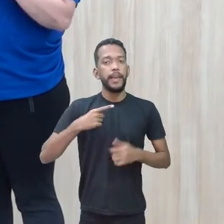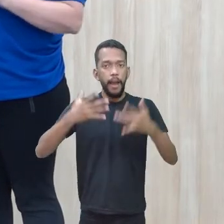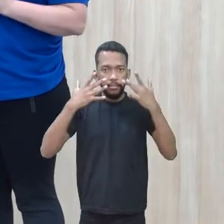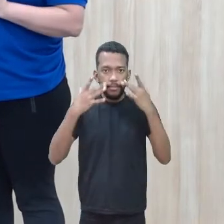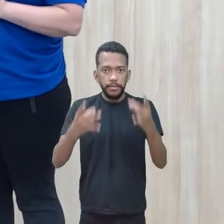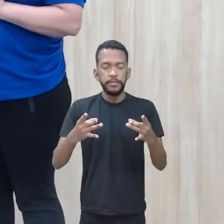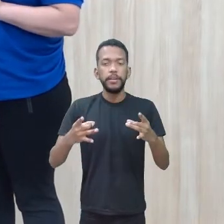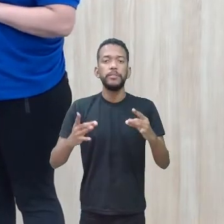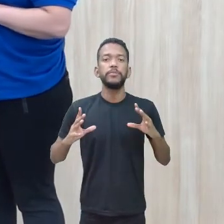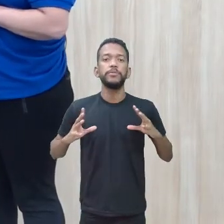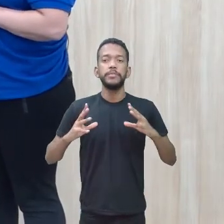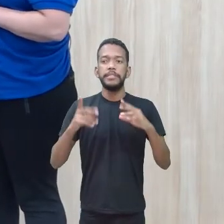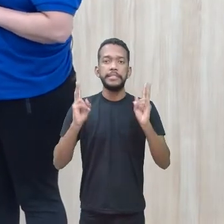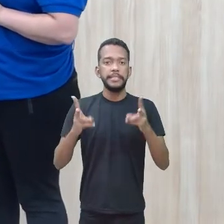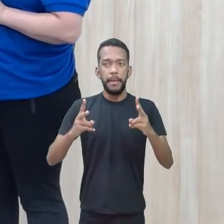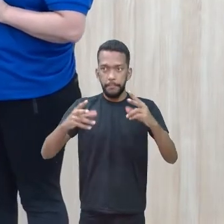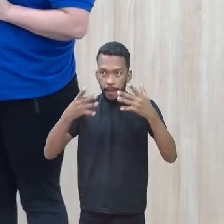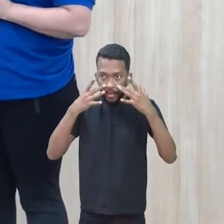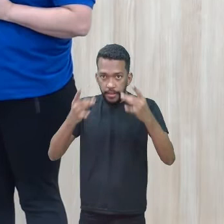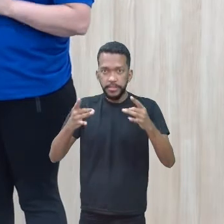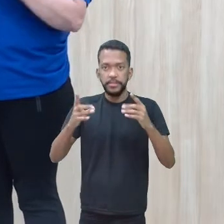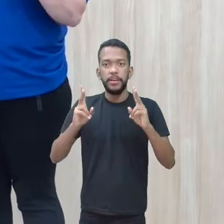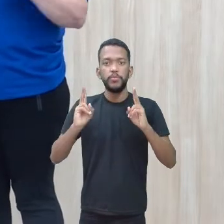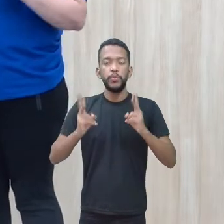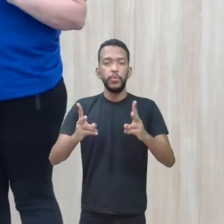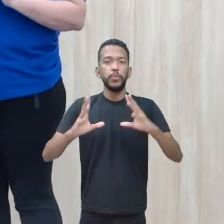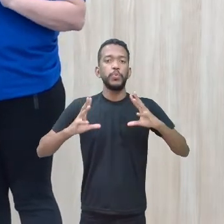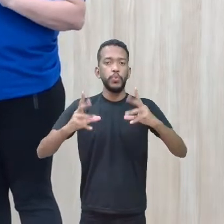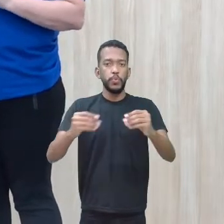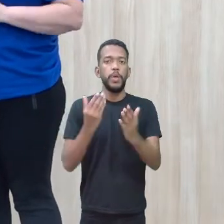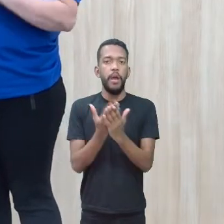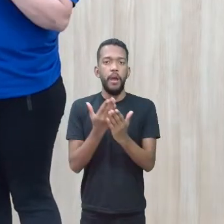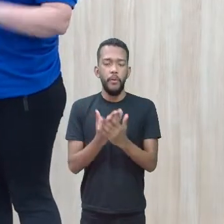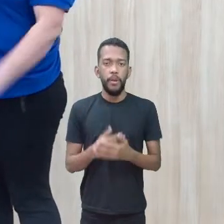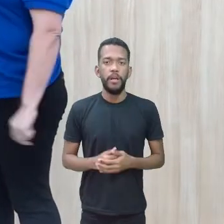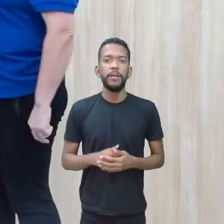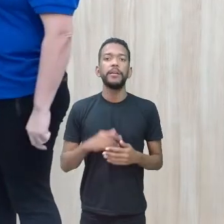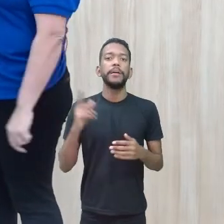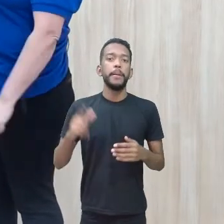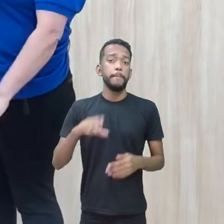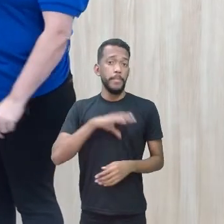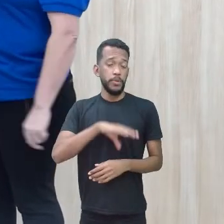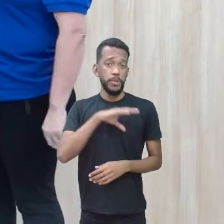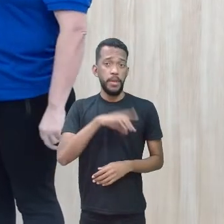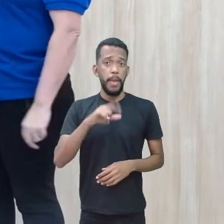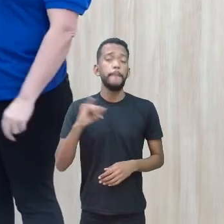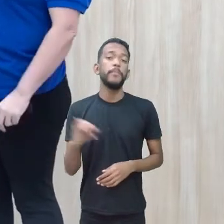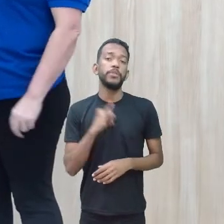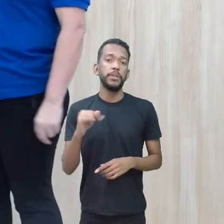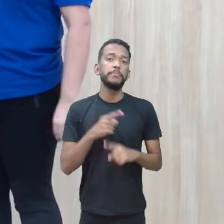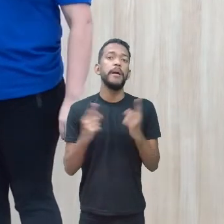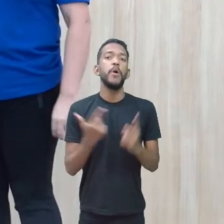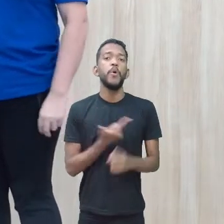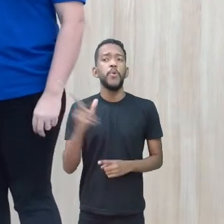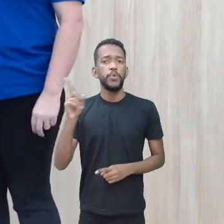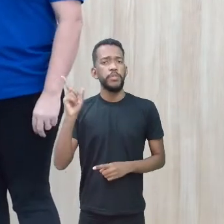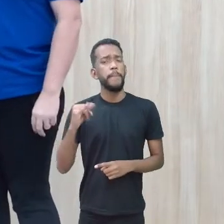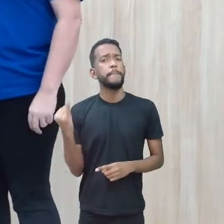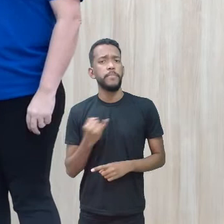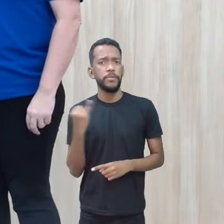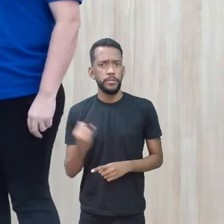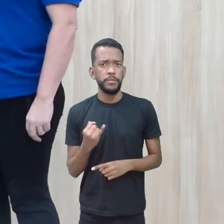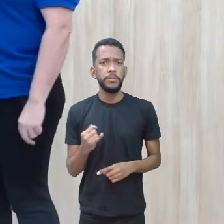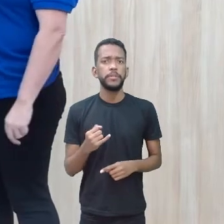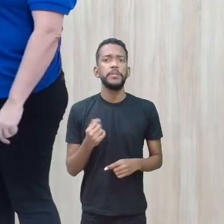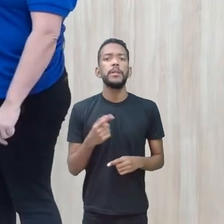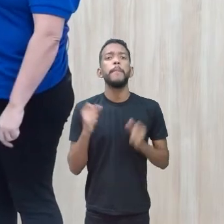em todas as aulas. Então, língua portuguesa é muito importante, mas as outras disciplinas também. E língua portuguesa também pode lhe ajudar